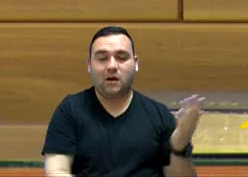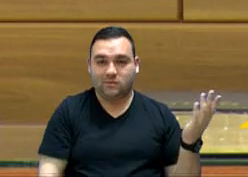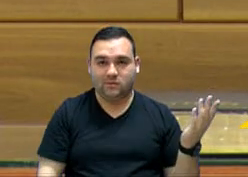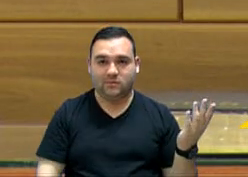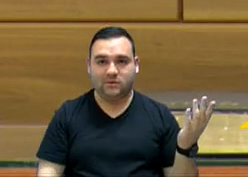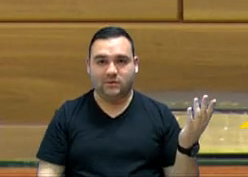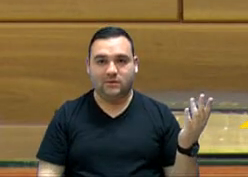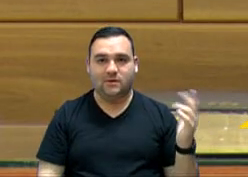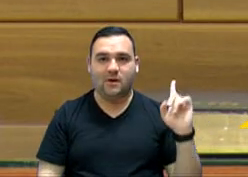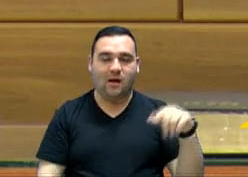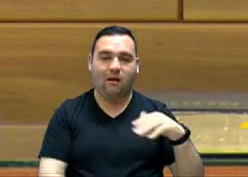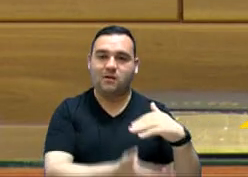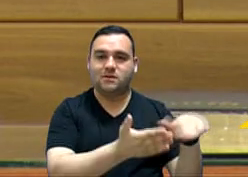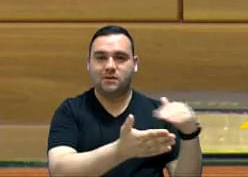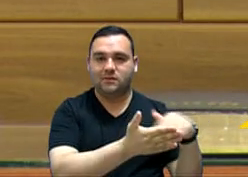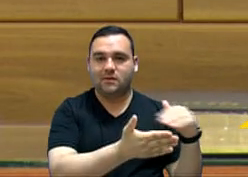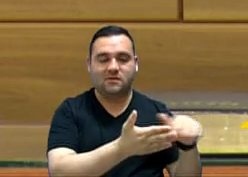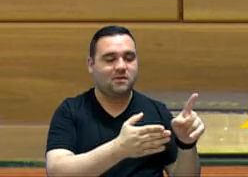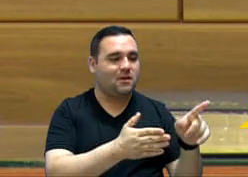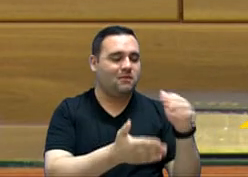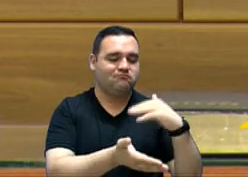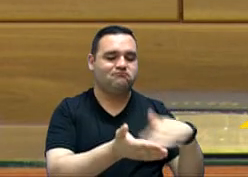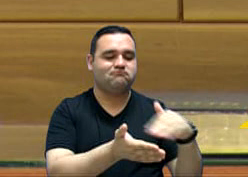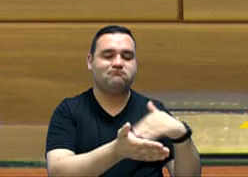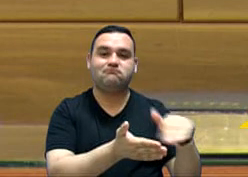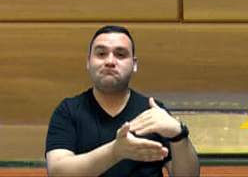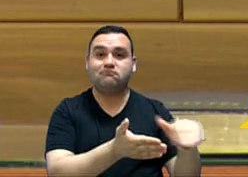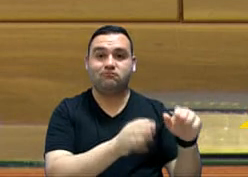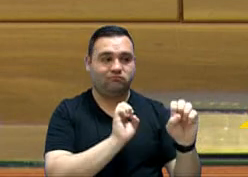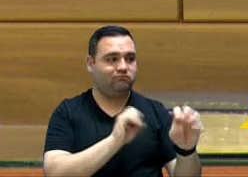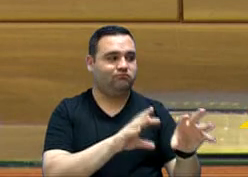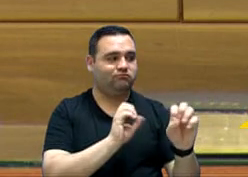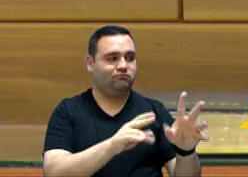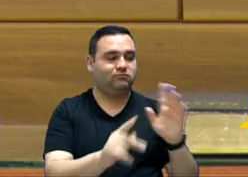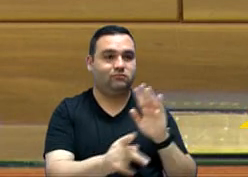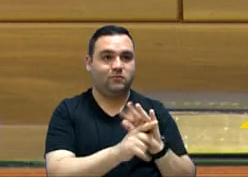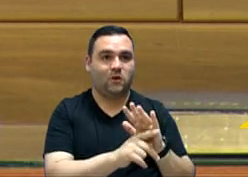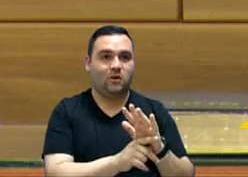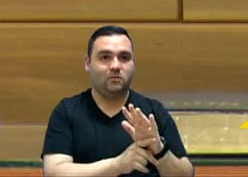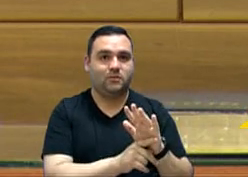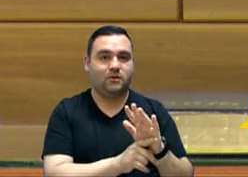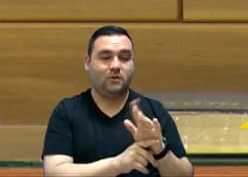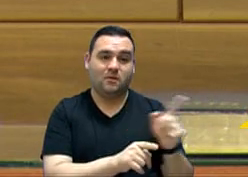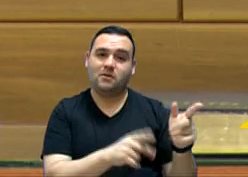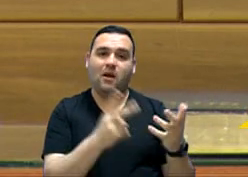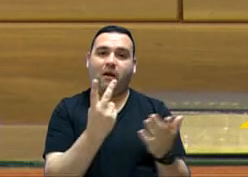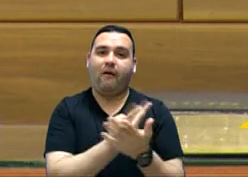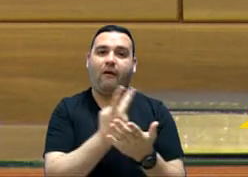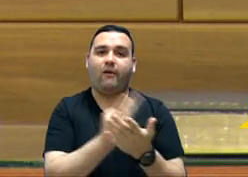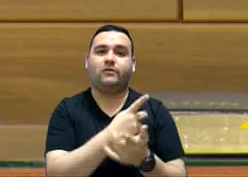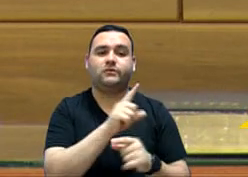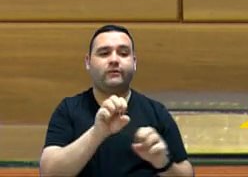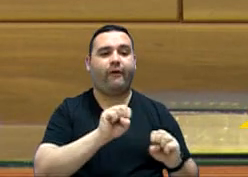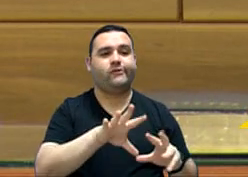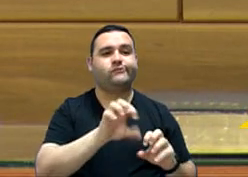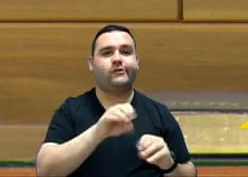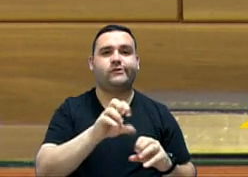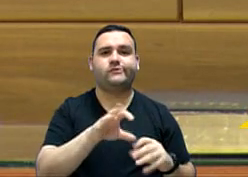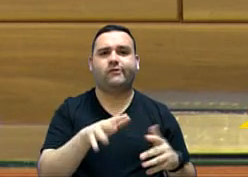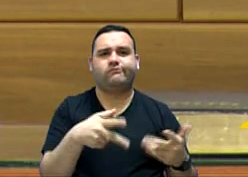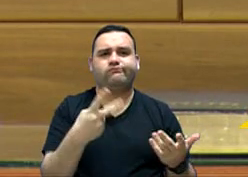é? É uma secretaria de ensino, que erroneamente é chamada de educação,